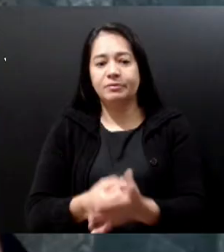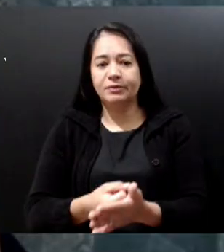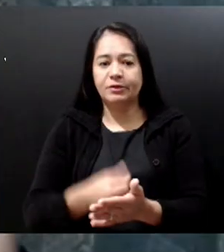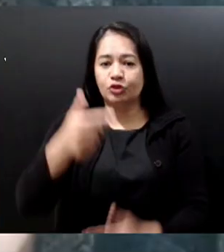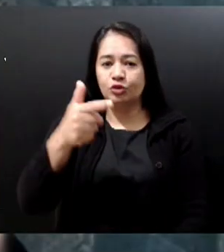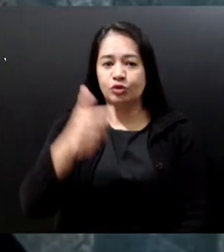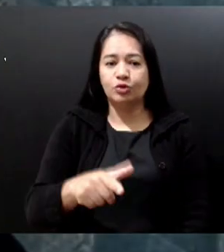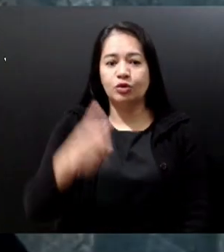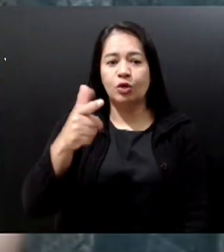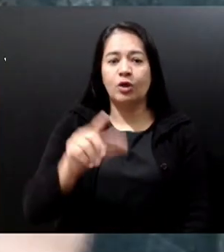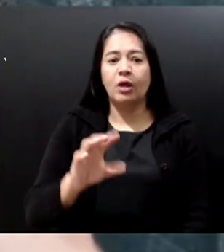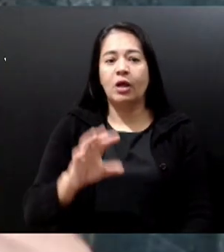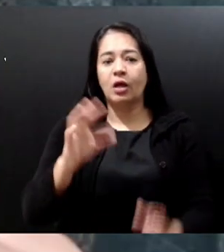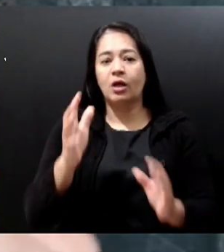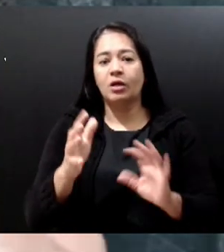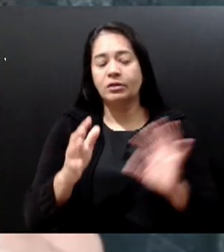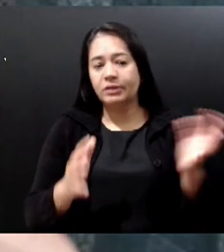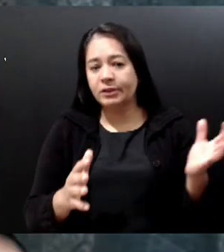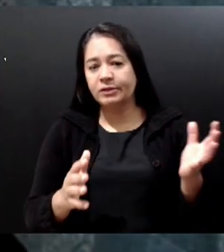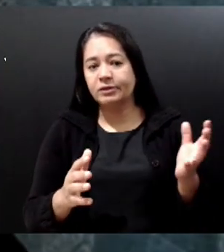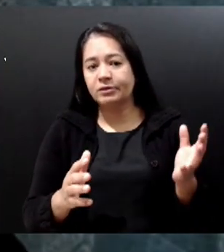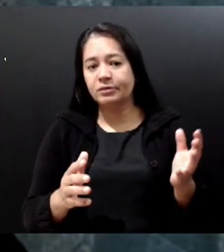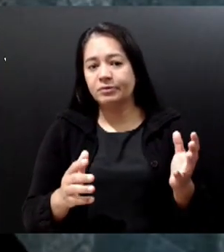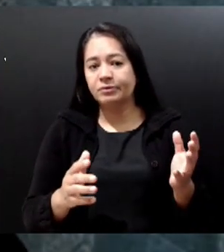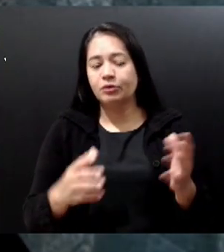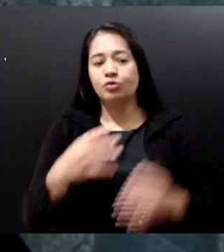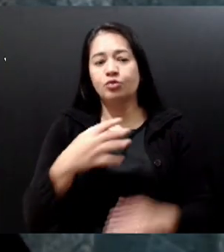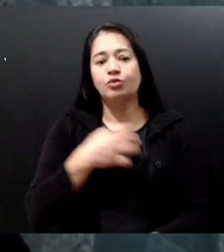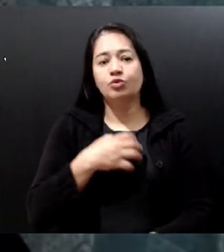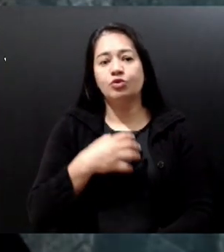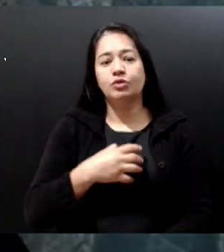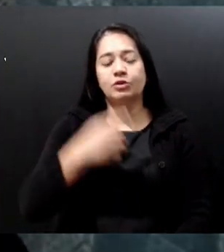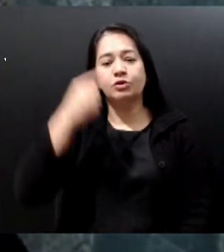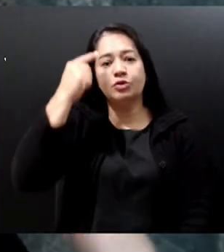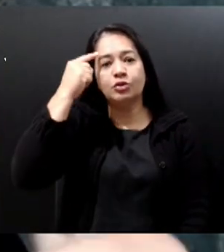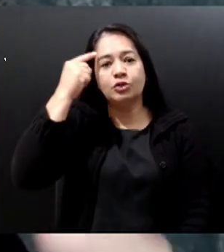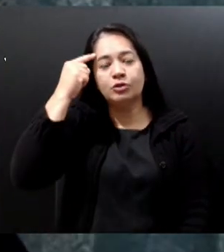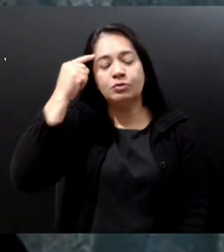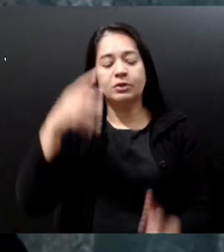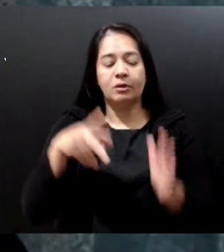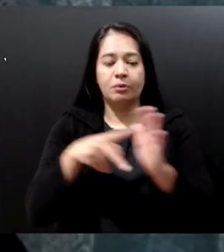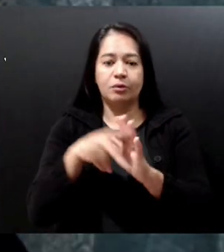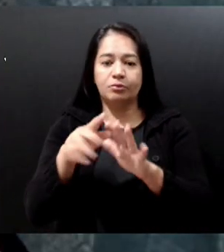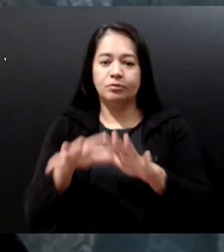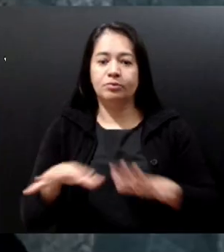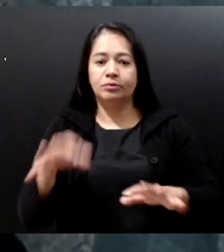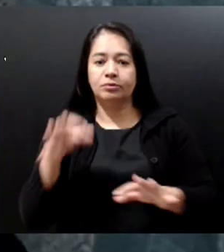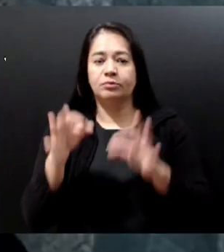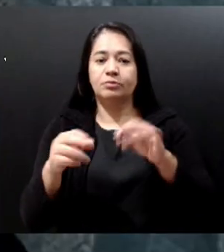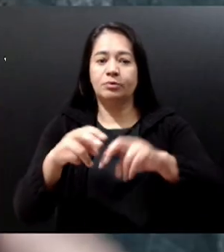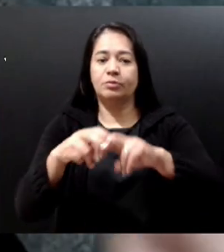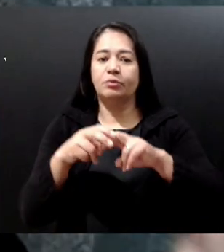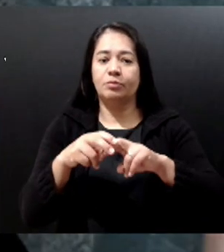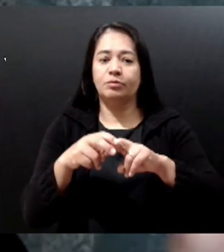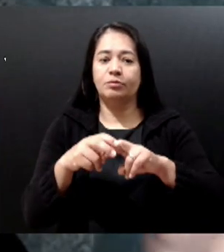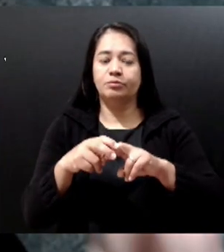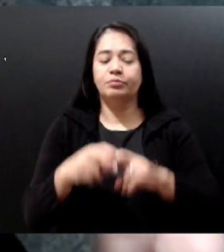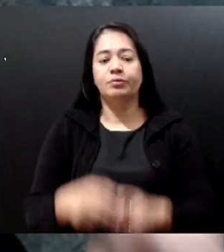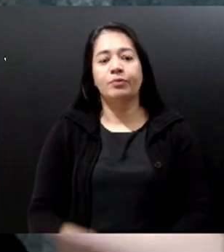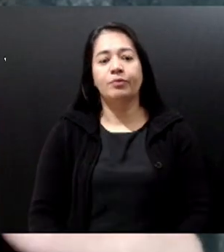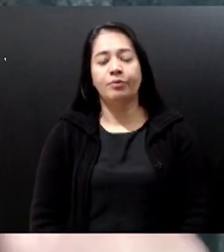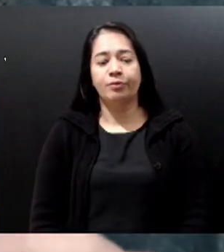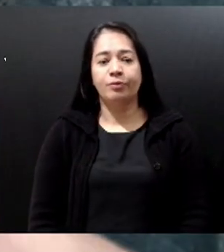uma jurisprudência, uma forma de pensar do judiciário, e com isso gera um direito. Em alguns casos,